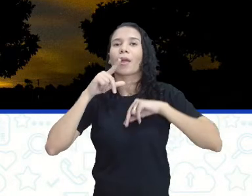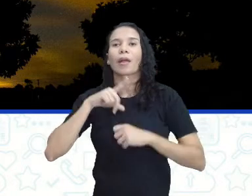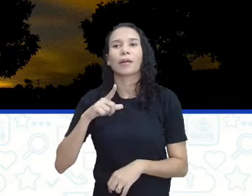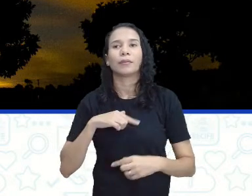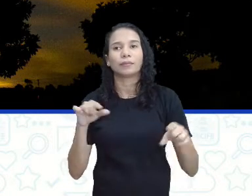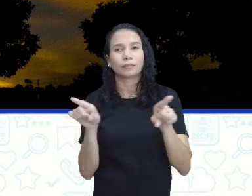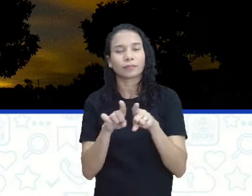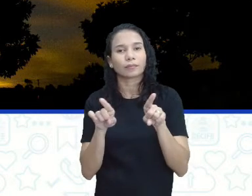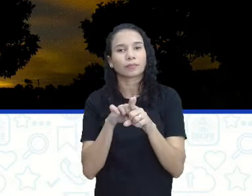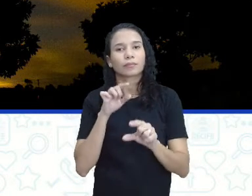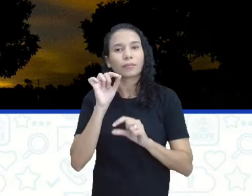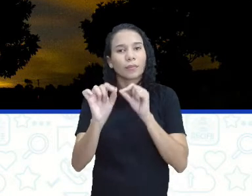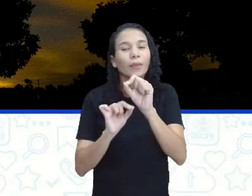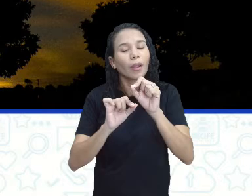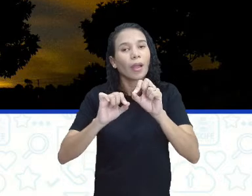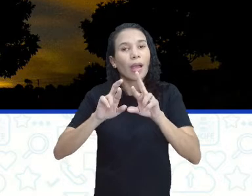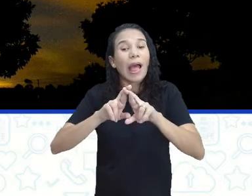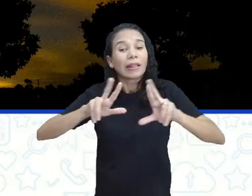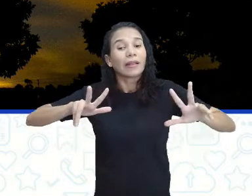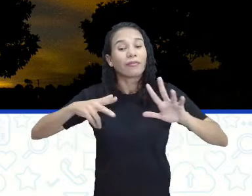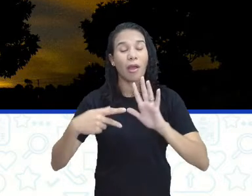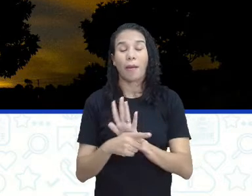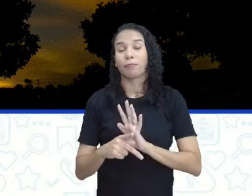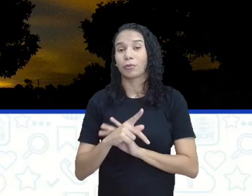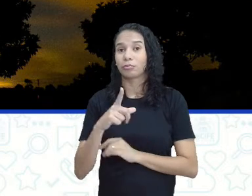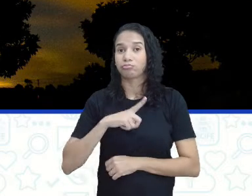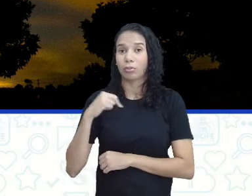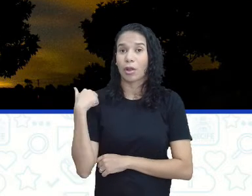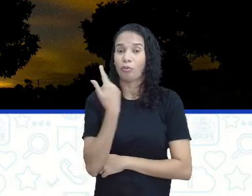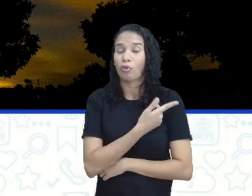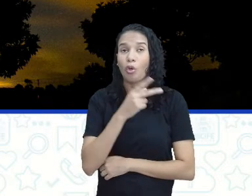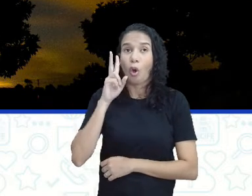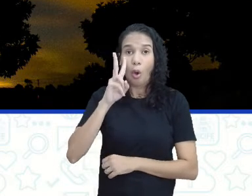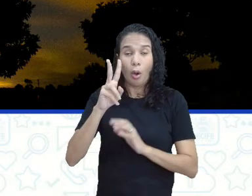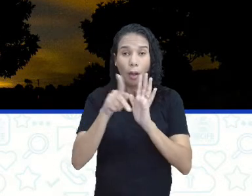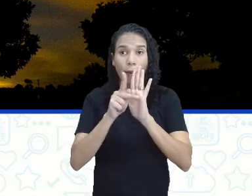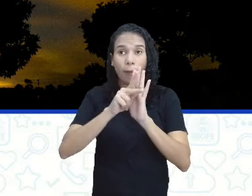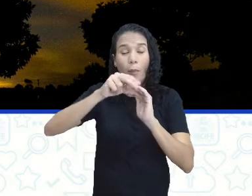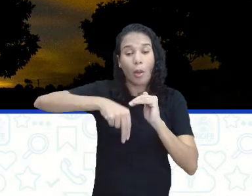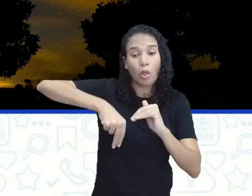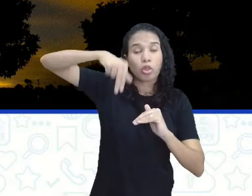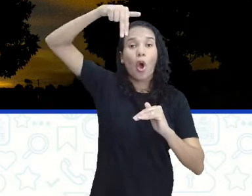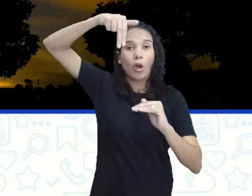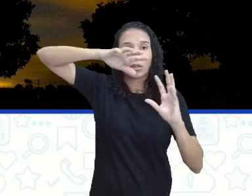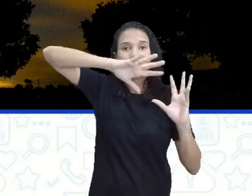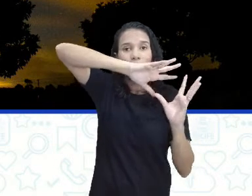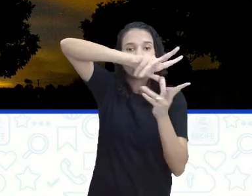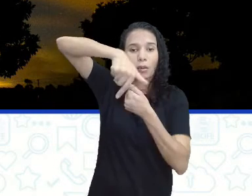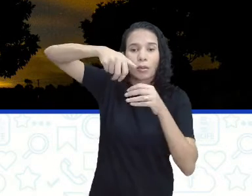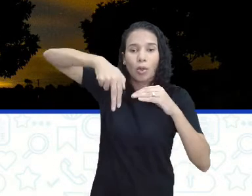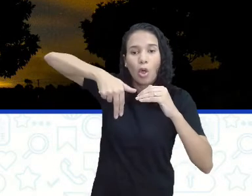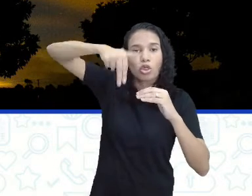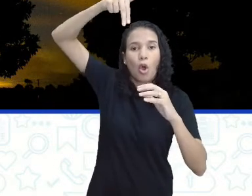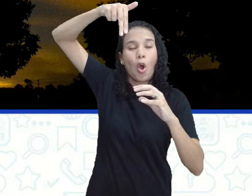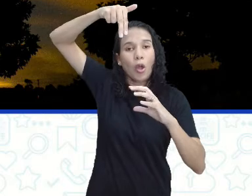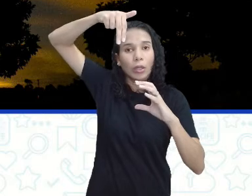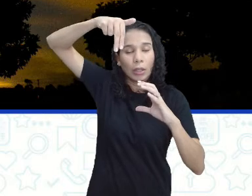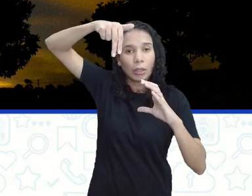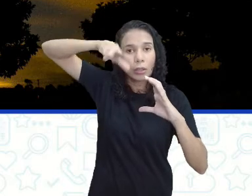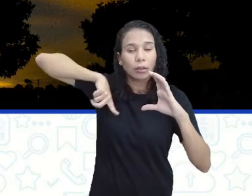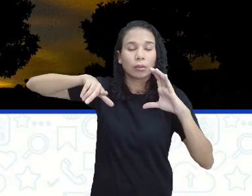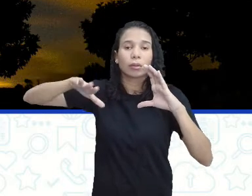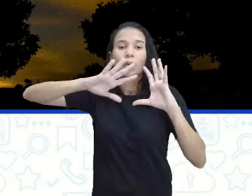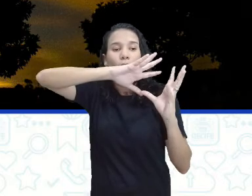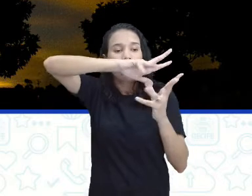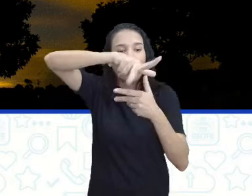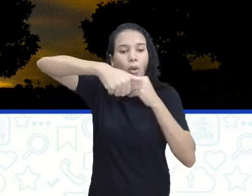tem uma diferençazinha quando a gente olha para o hemisfério norte, né, para o céu noturno do hemisfério norte, e quando a